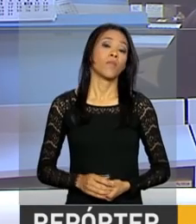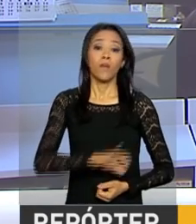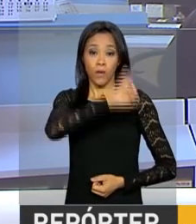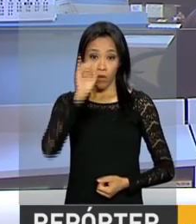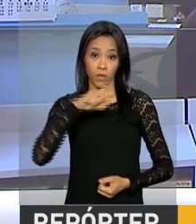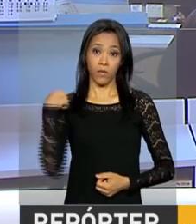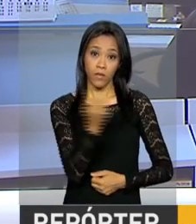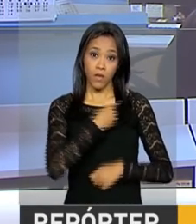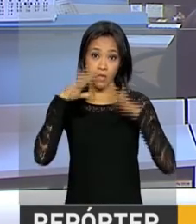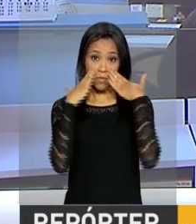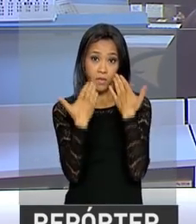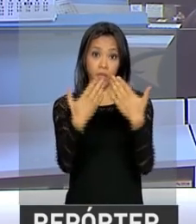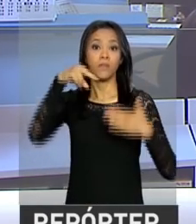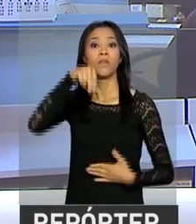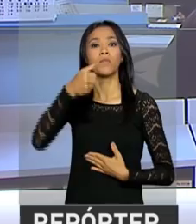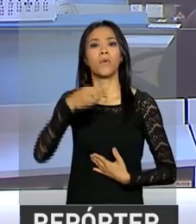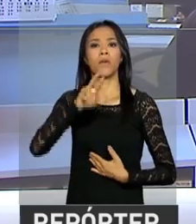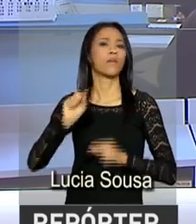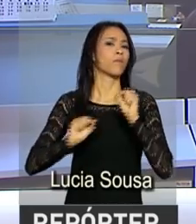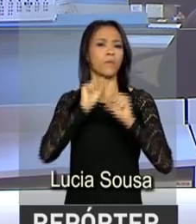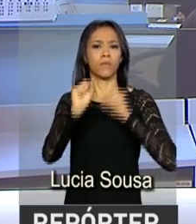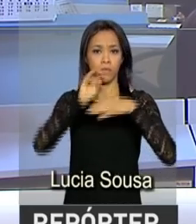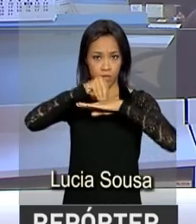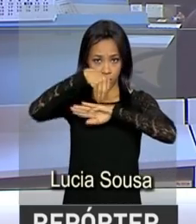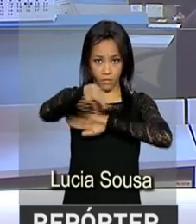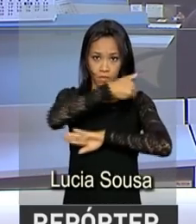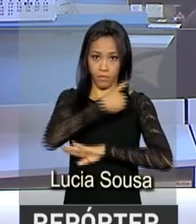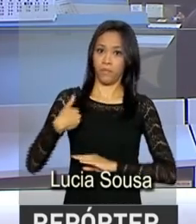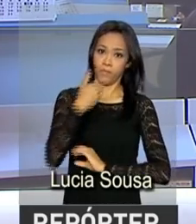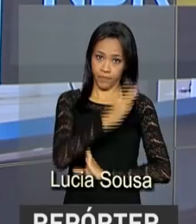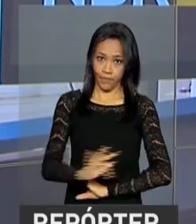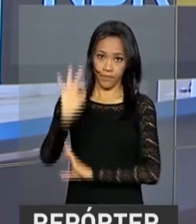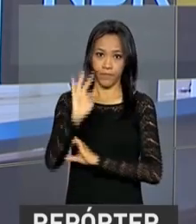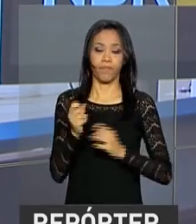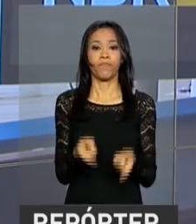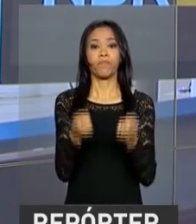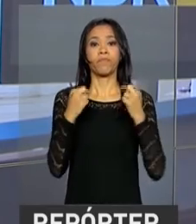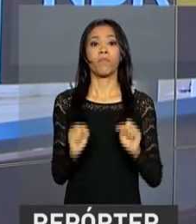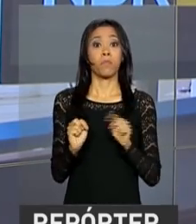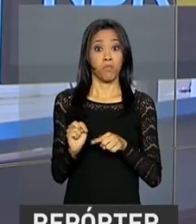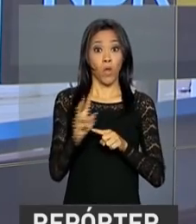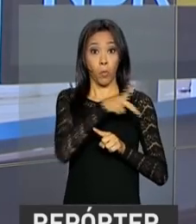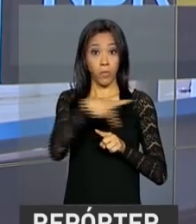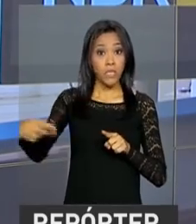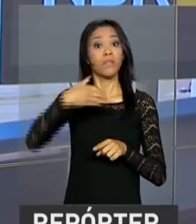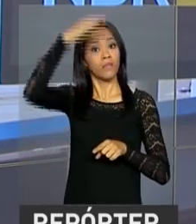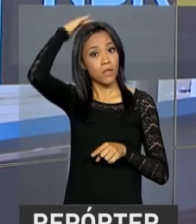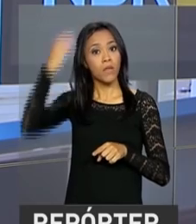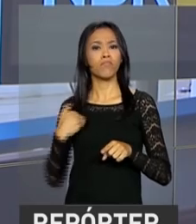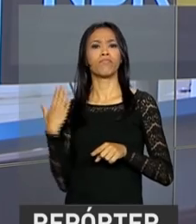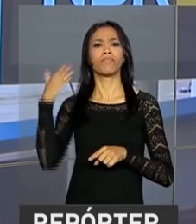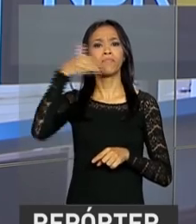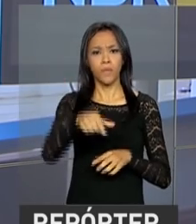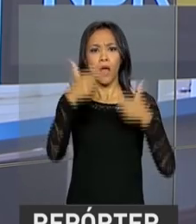Olá, estamos de volta com mais uma edição do Repórter NBR e as notícias do governo federal. O presidente Michel Temer está em Floresta,